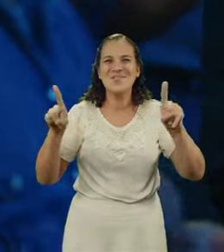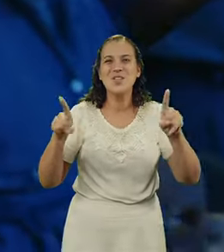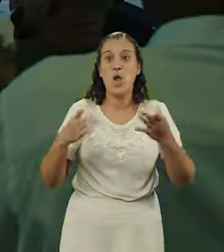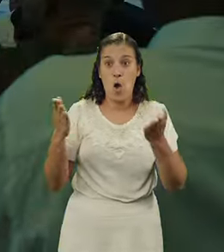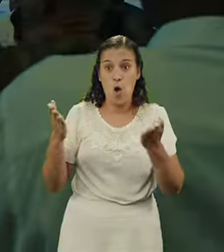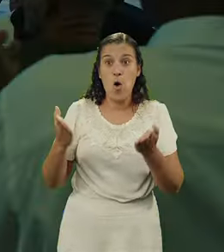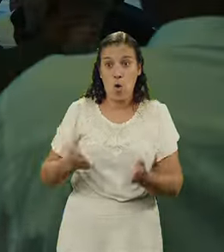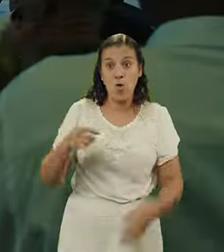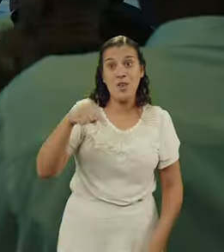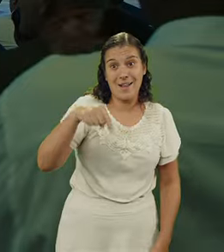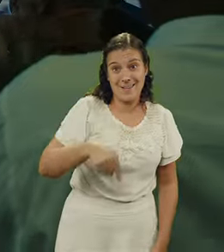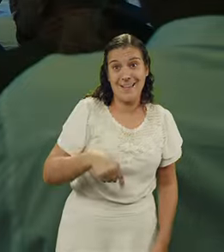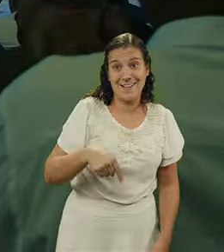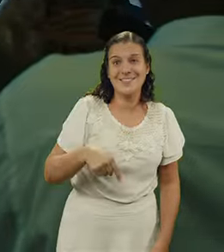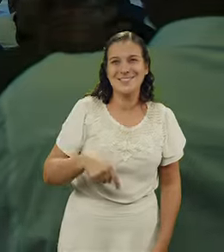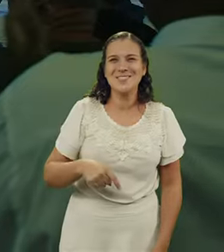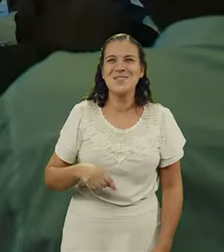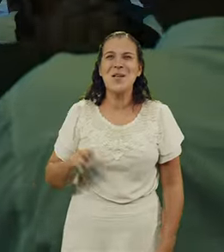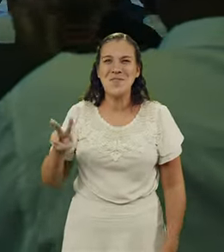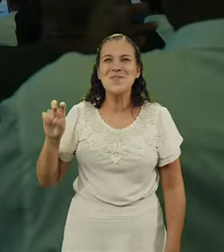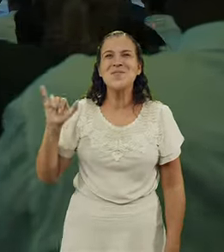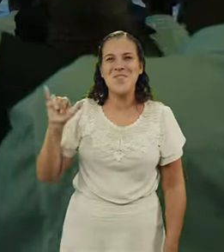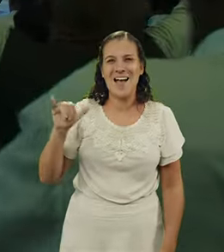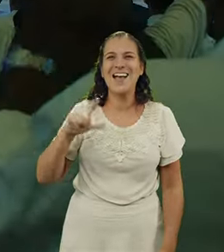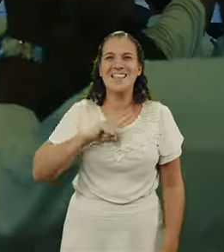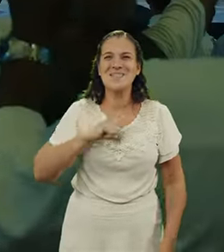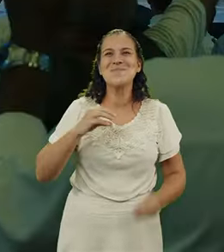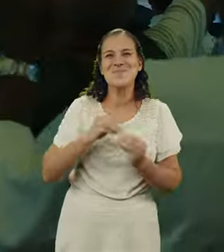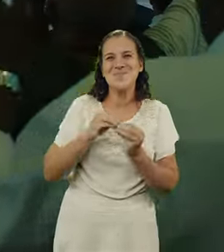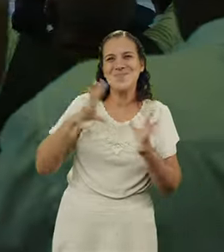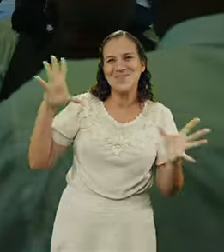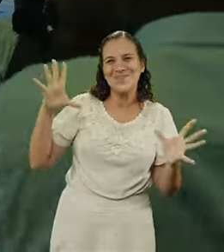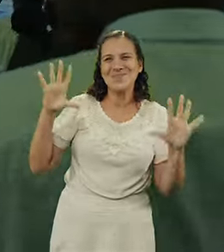milagre. Oh, glória a Deus, Senhor. Deus abençoe a tua vida.